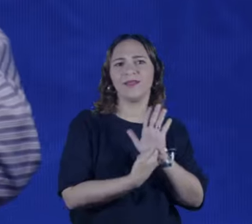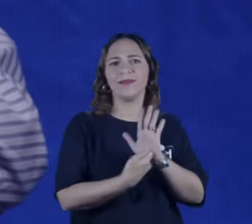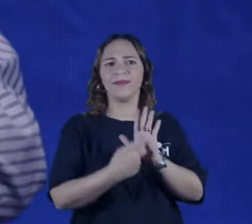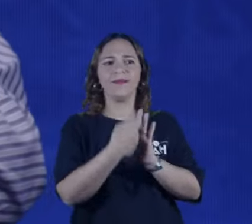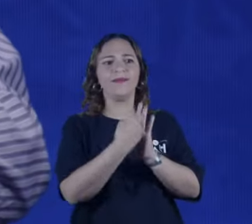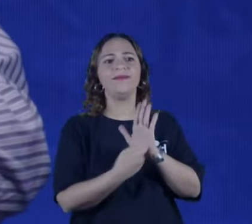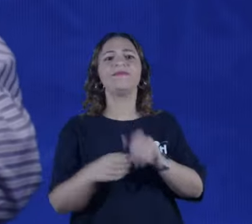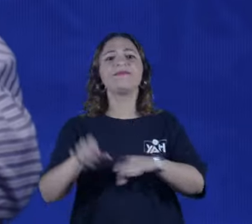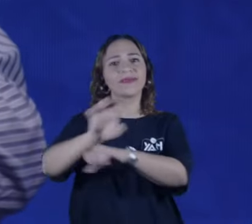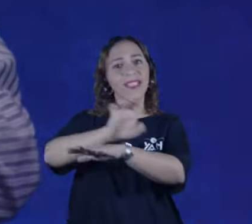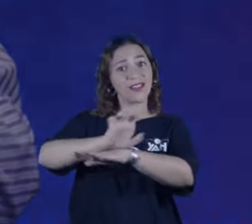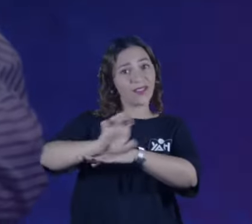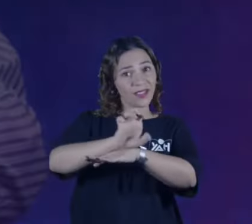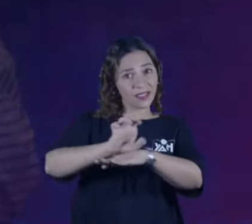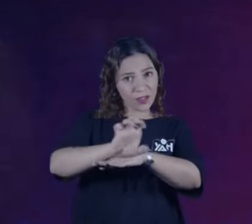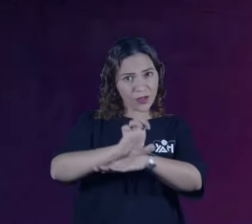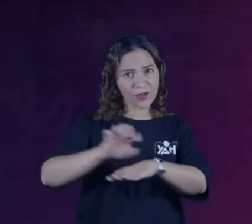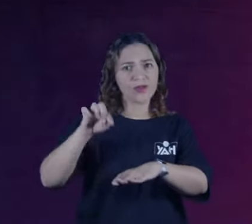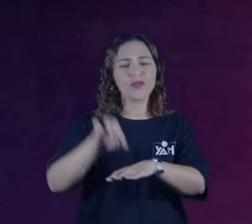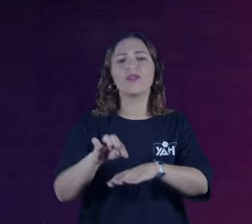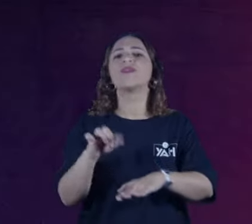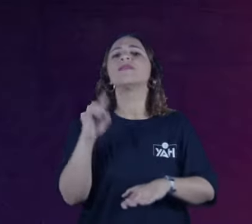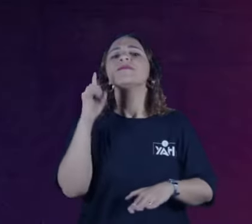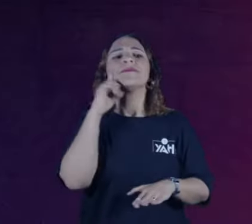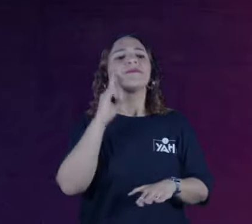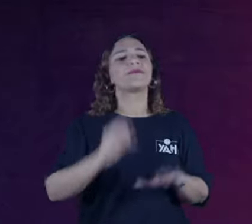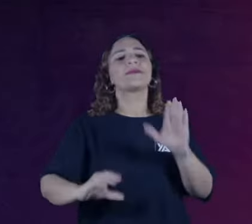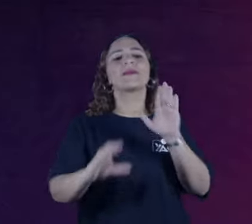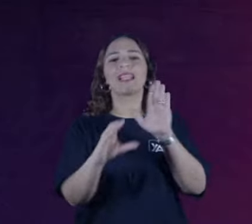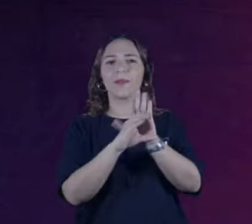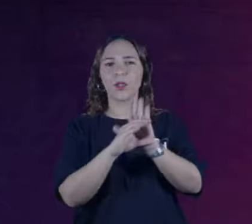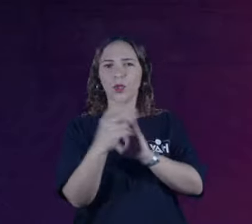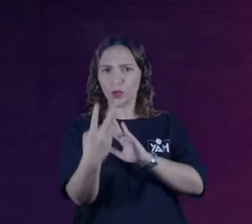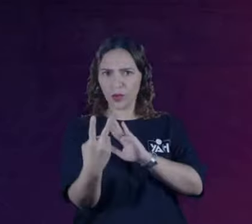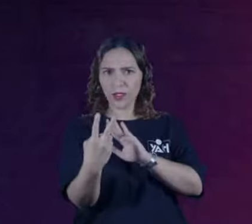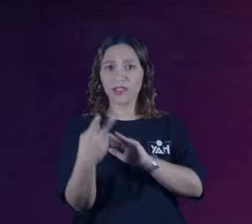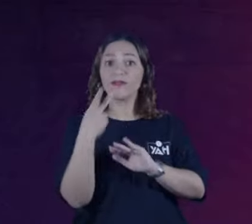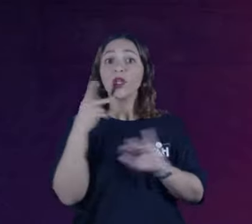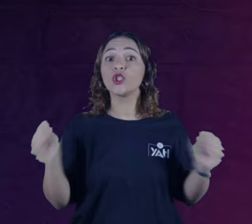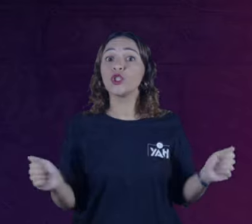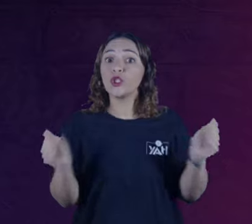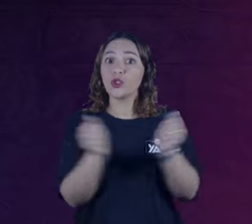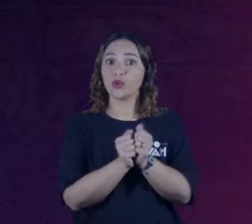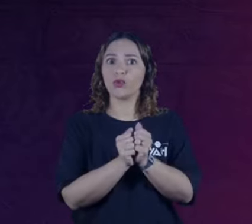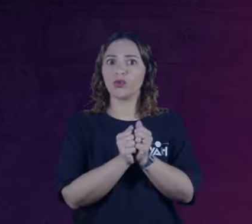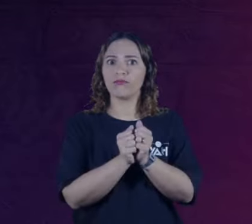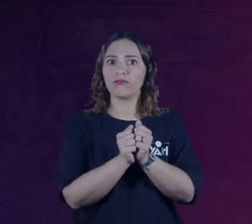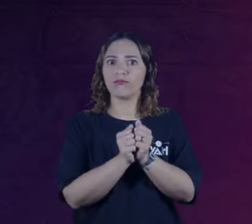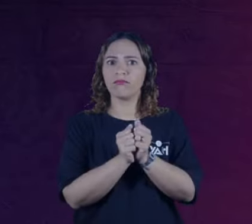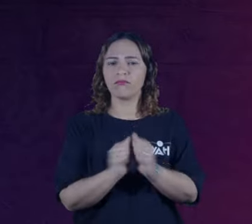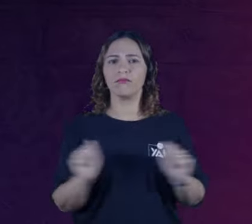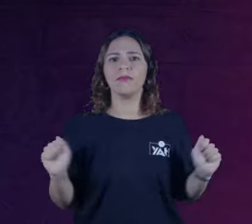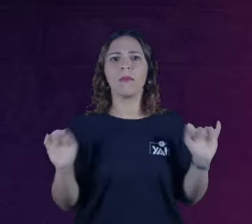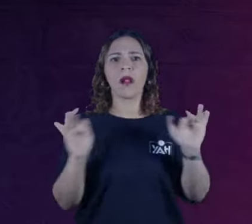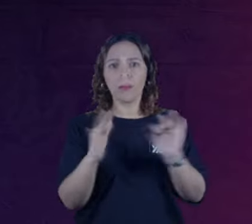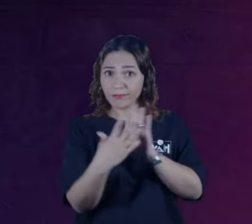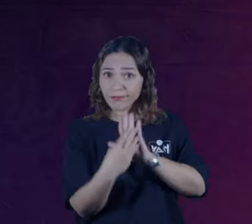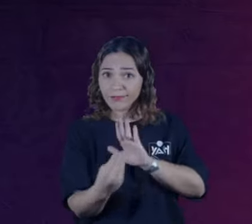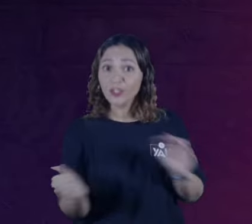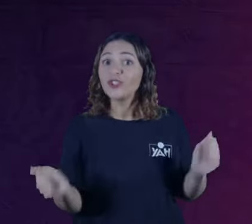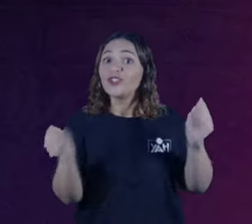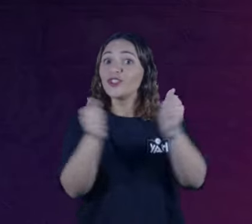diz, no qual também vós, juntamente, diga juntamente, diga mais uma